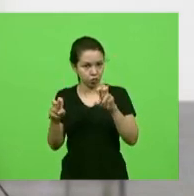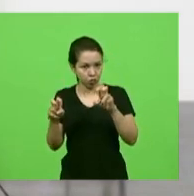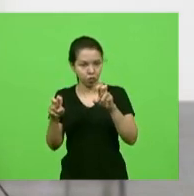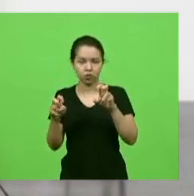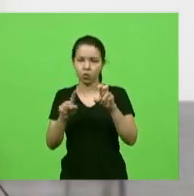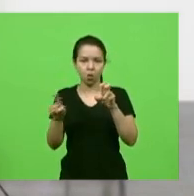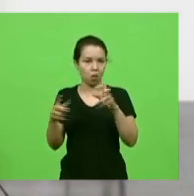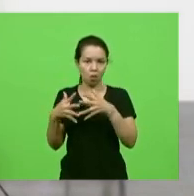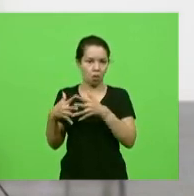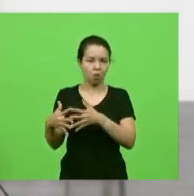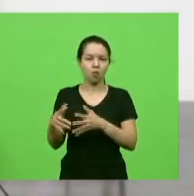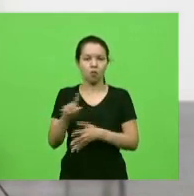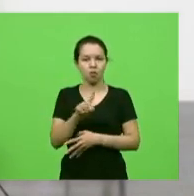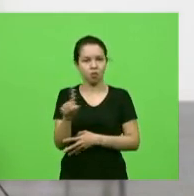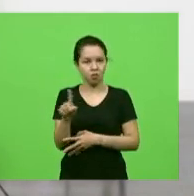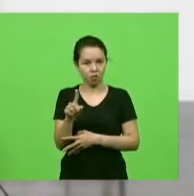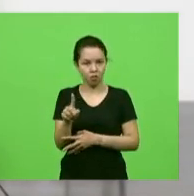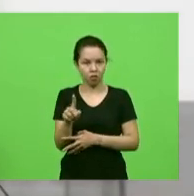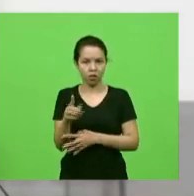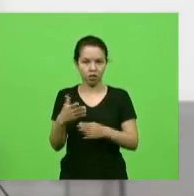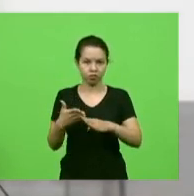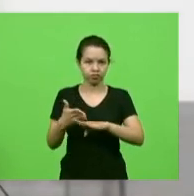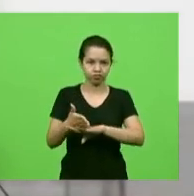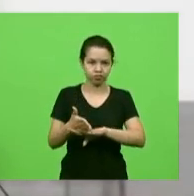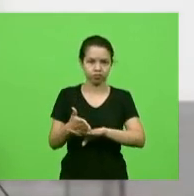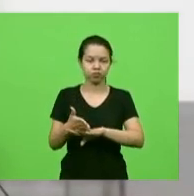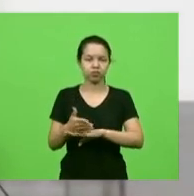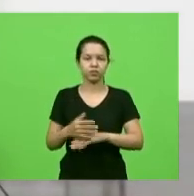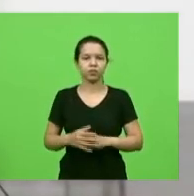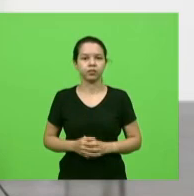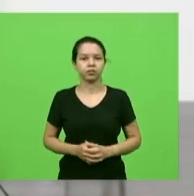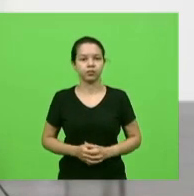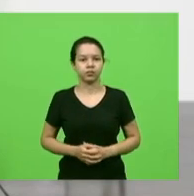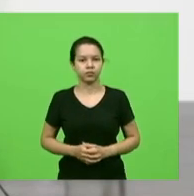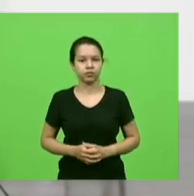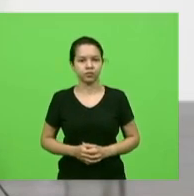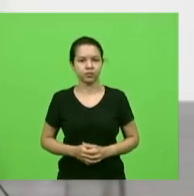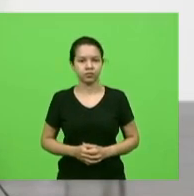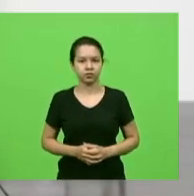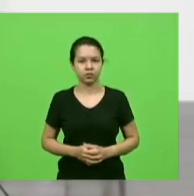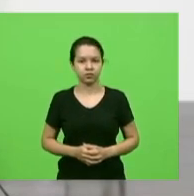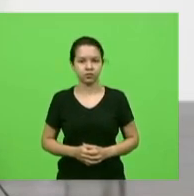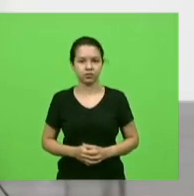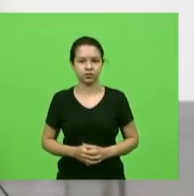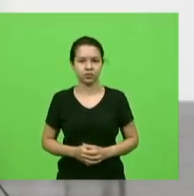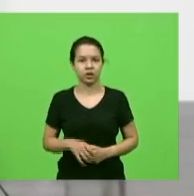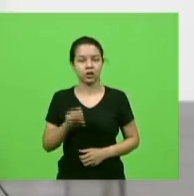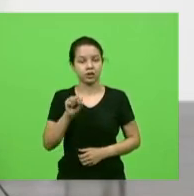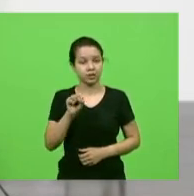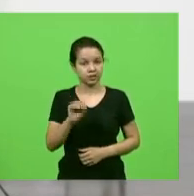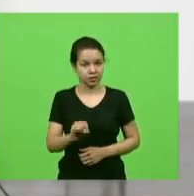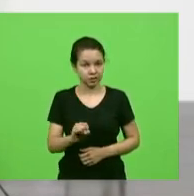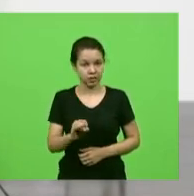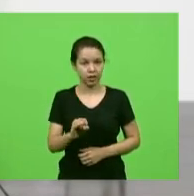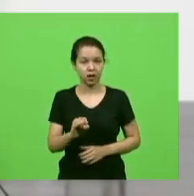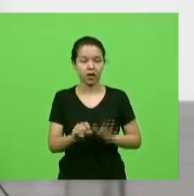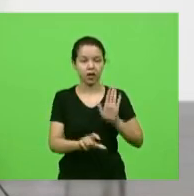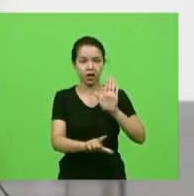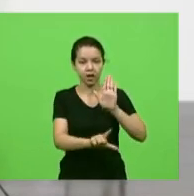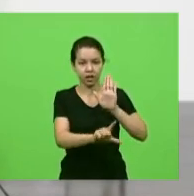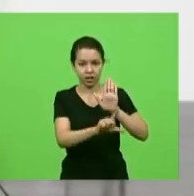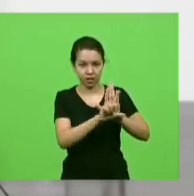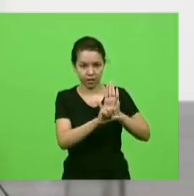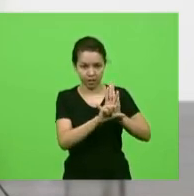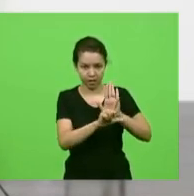Não fosse a ausência de lei em sentido estrito, autorizando